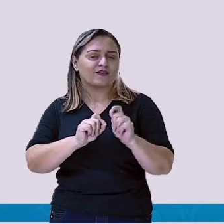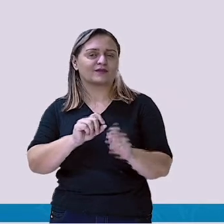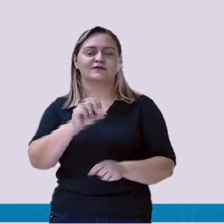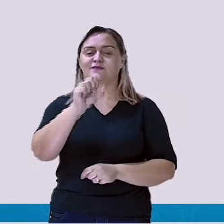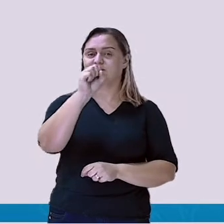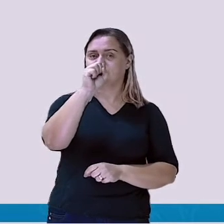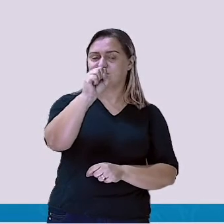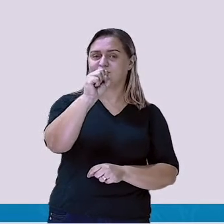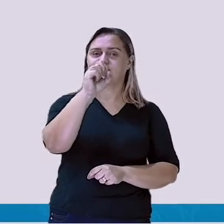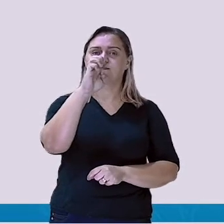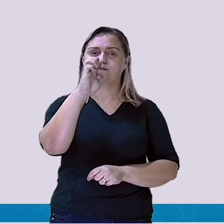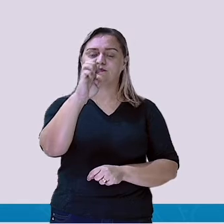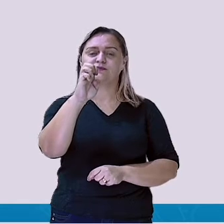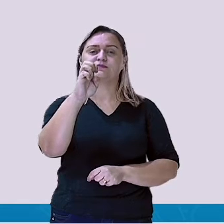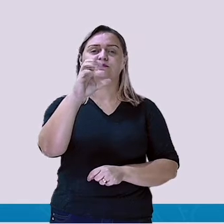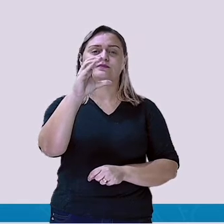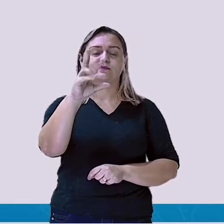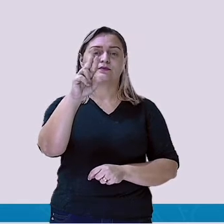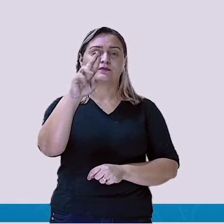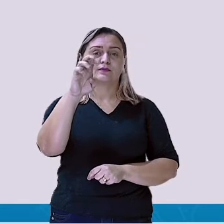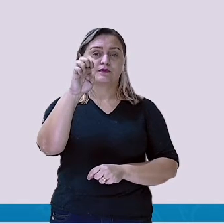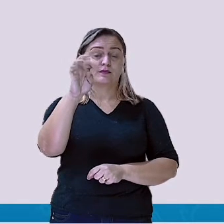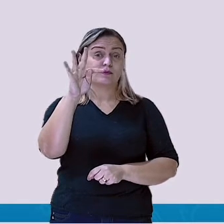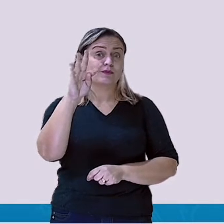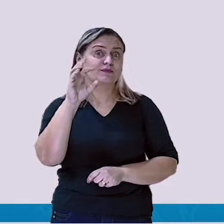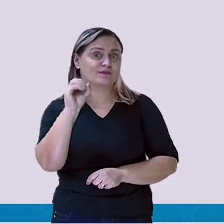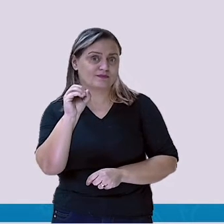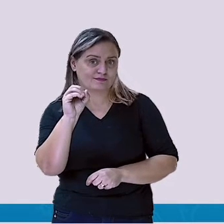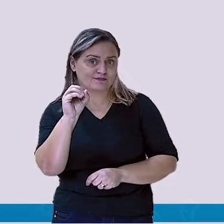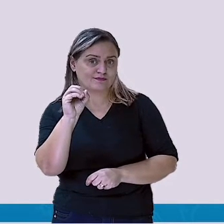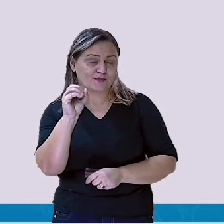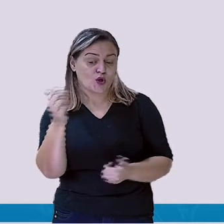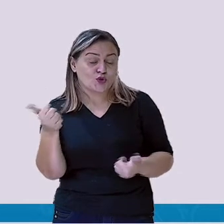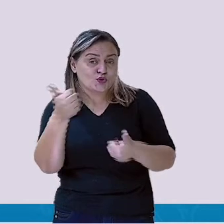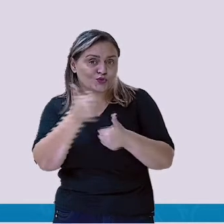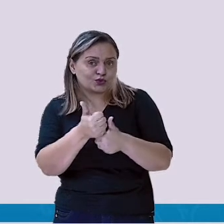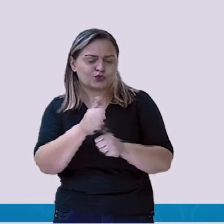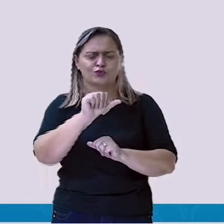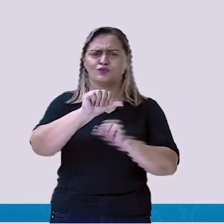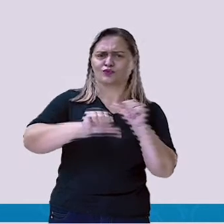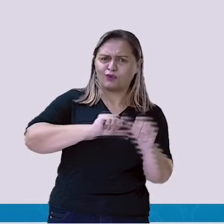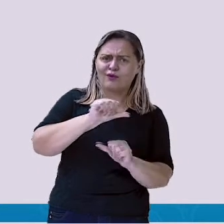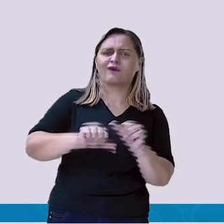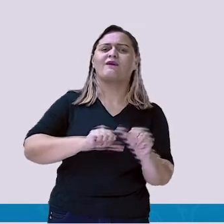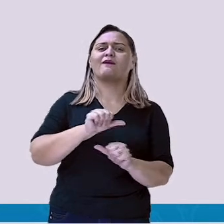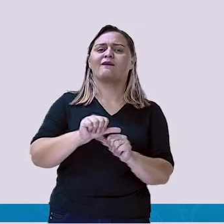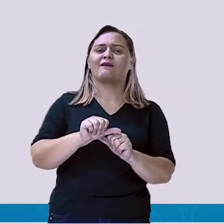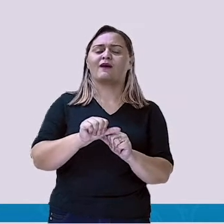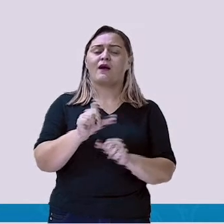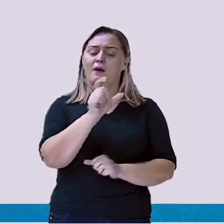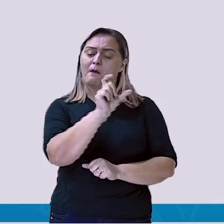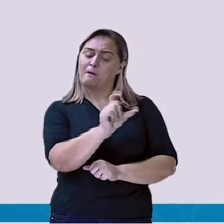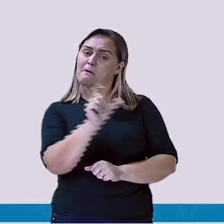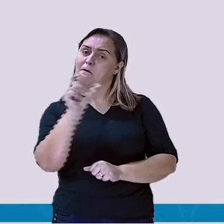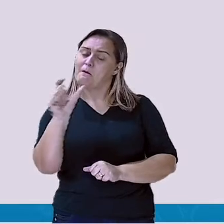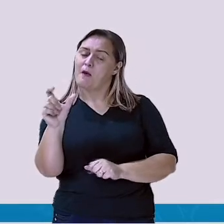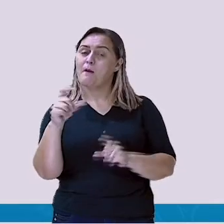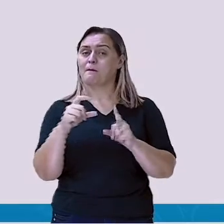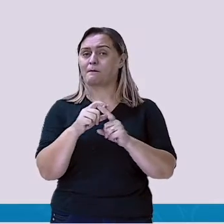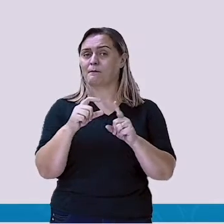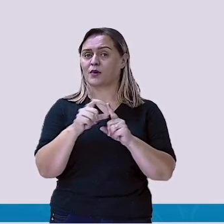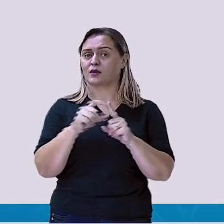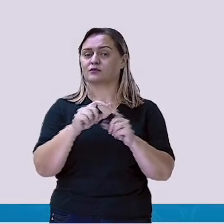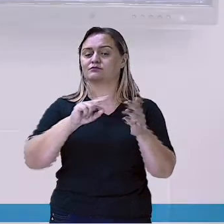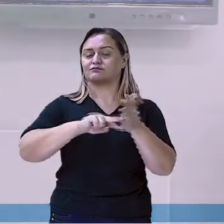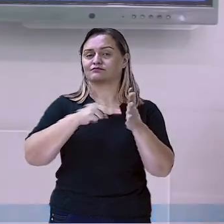secreto é uma brincadeira comum no Natal. A frase tem o mesmo significado? Sim. São as mesmas palavras? Não,